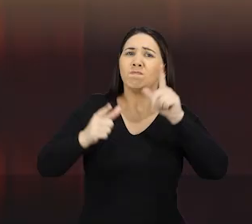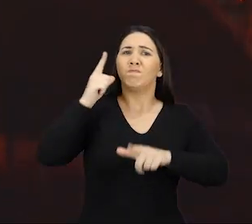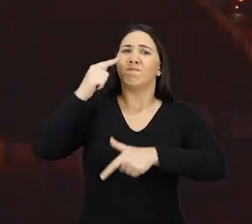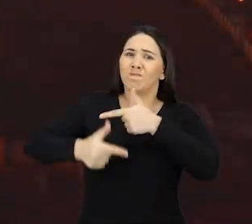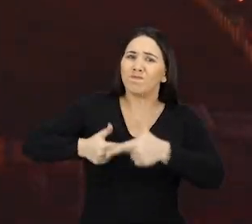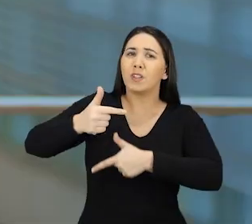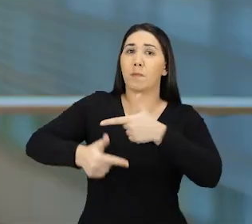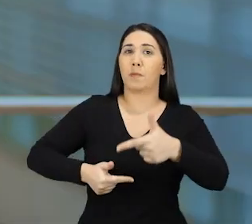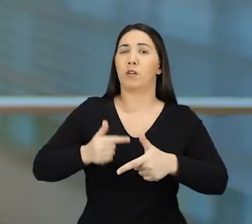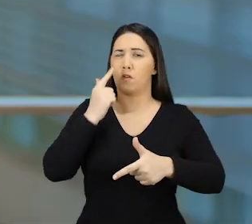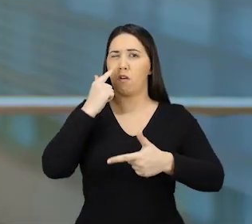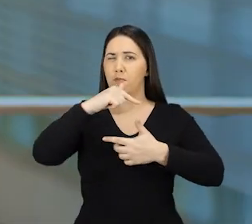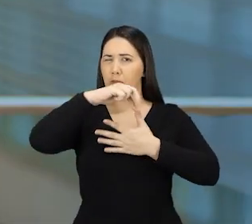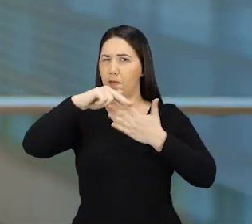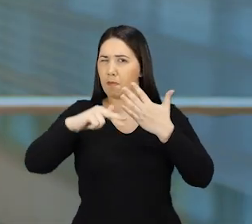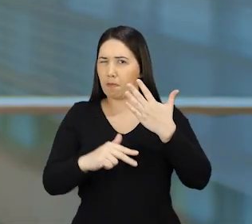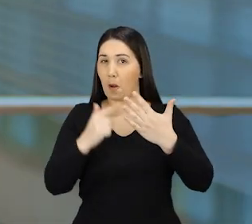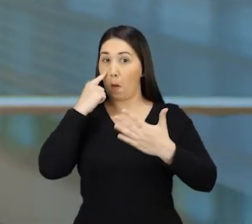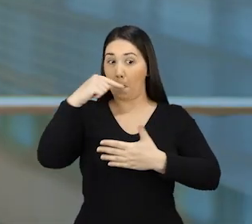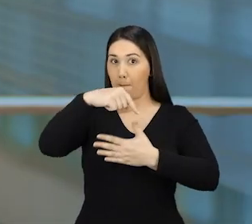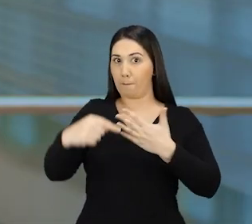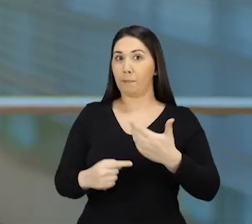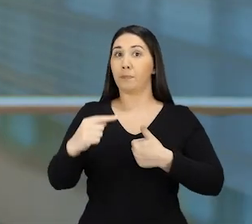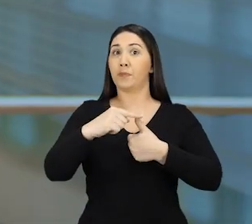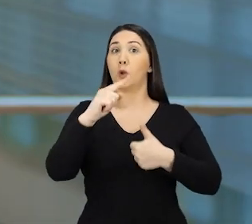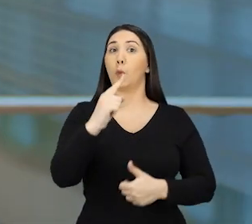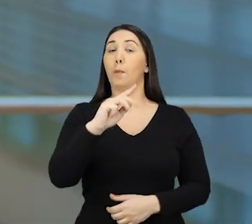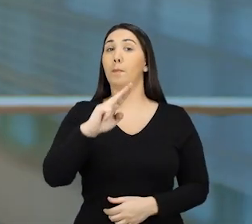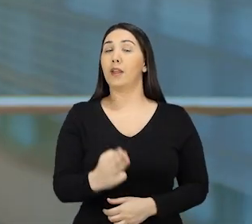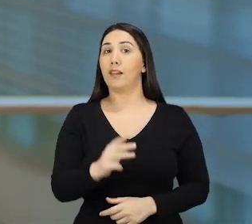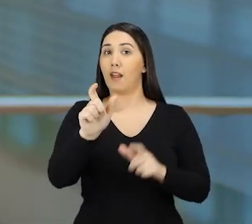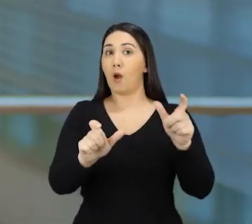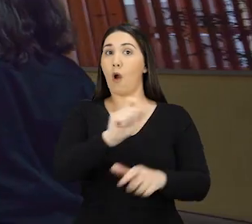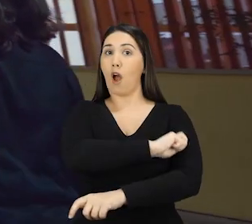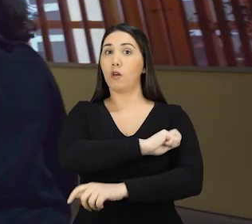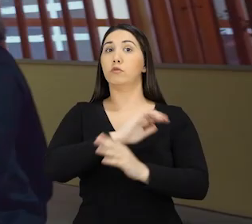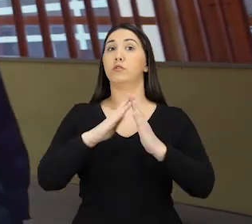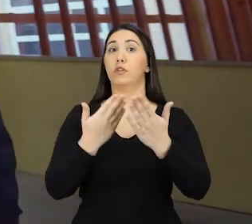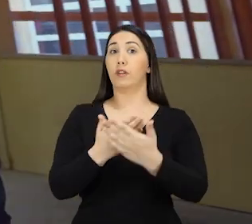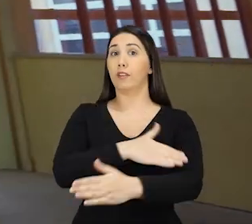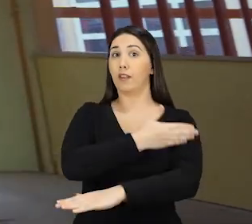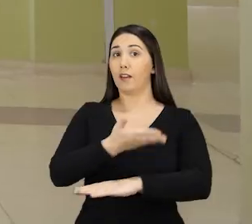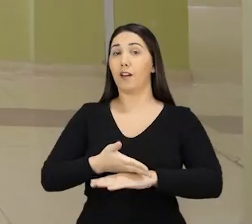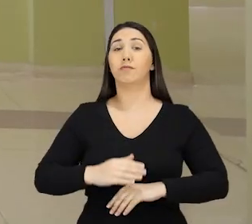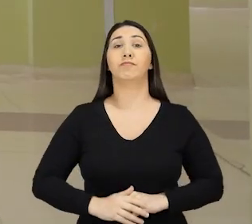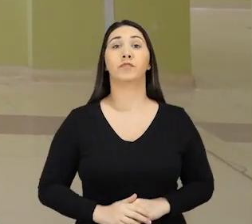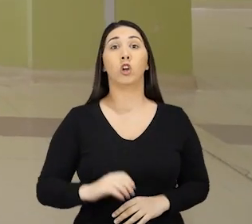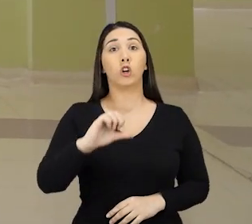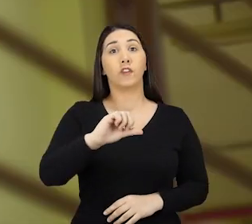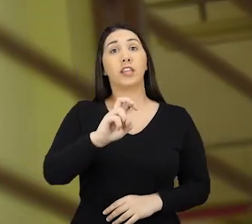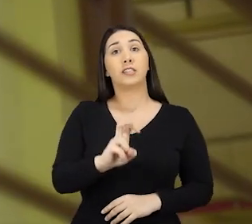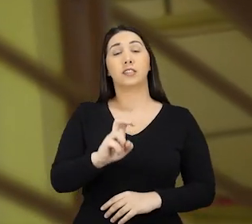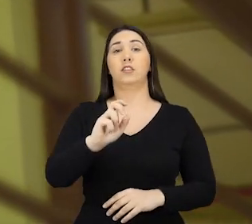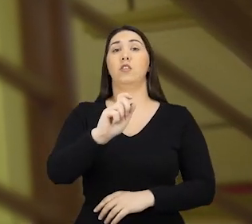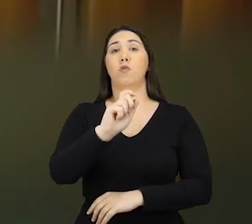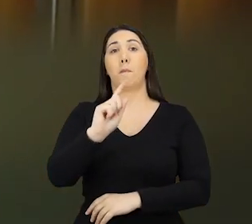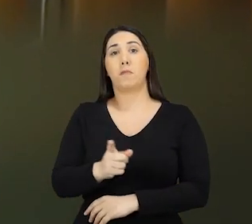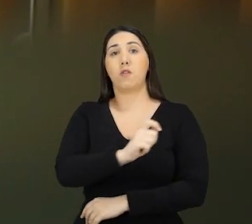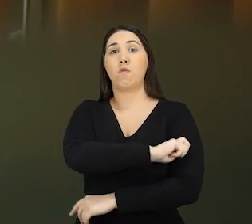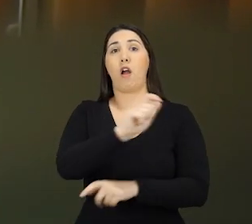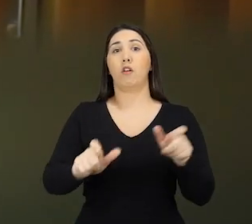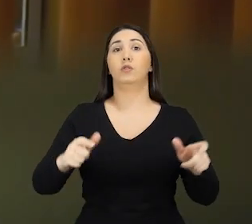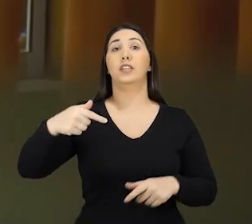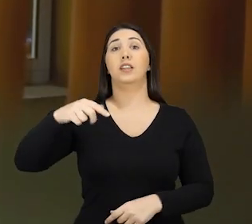em São Paulo. Eu quero o seu voto para os mais de 1 milhão de alunos de ensino de tempo integral, para os mais de 95 mil alunos das nossas